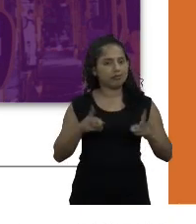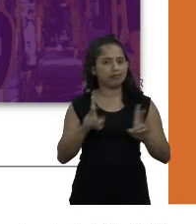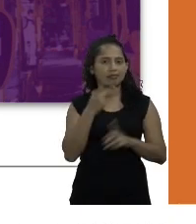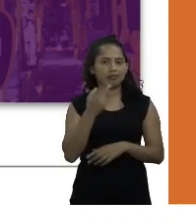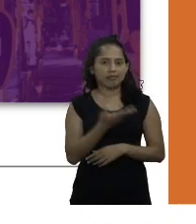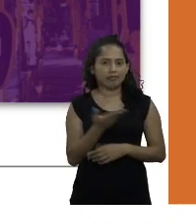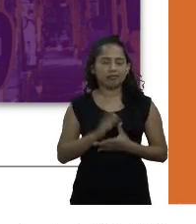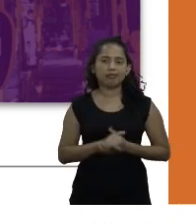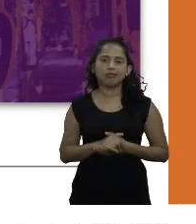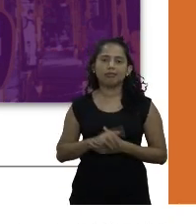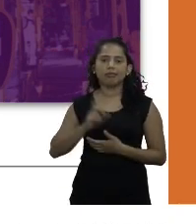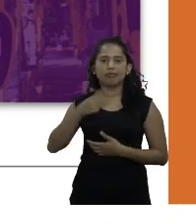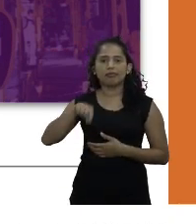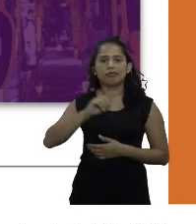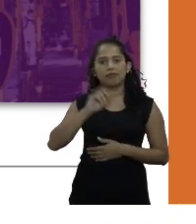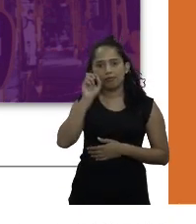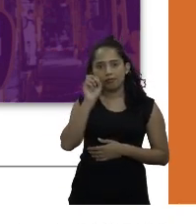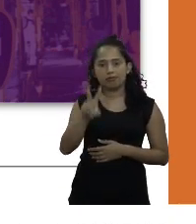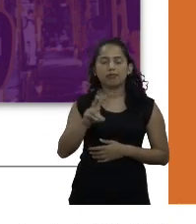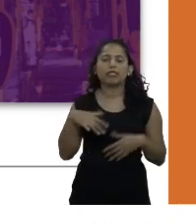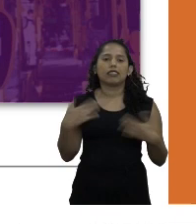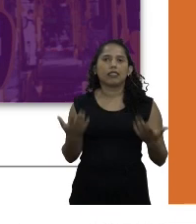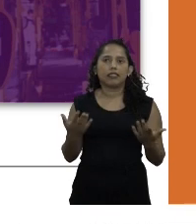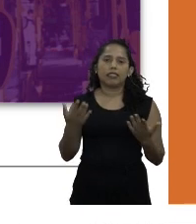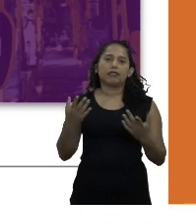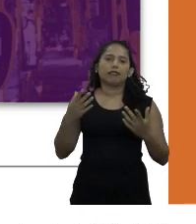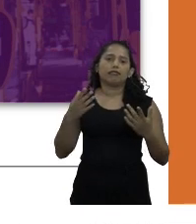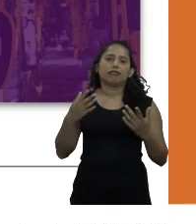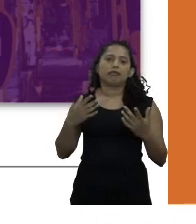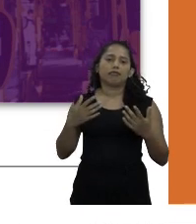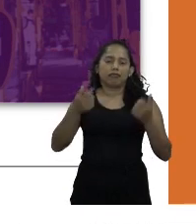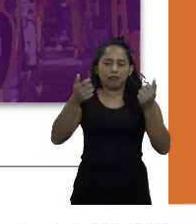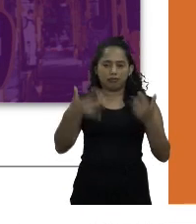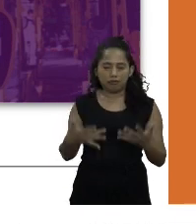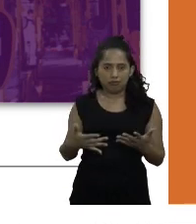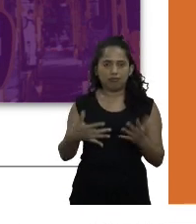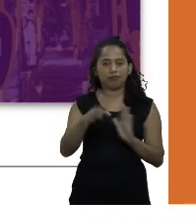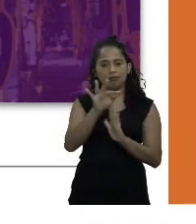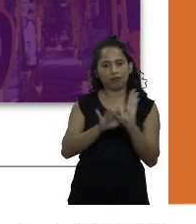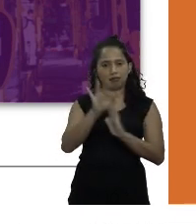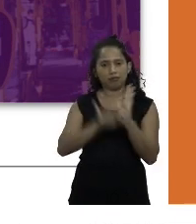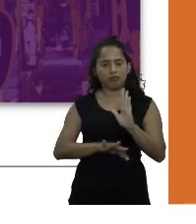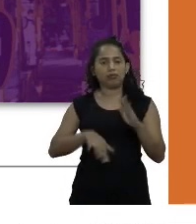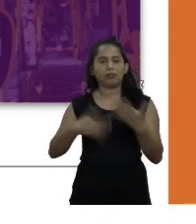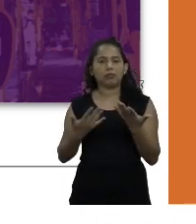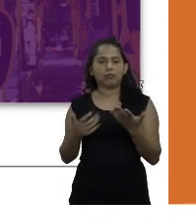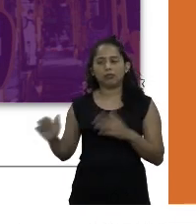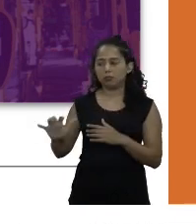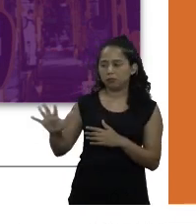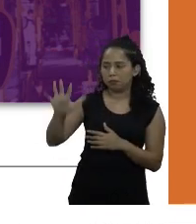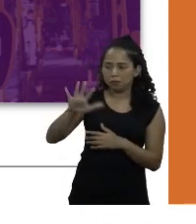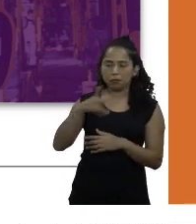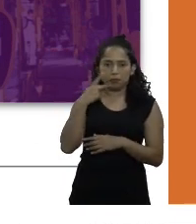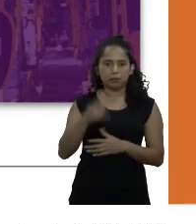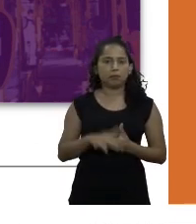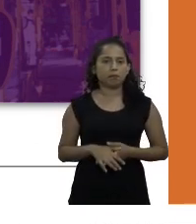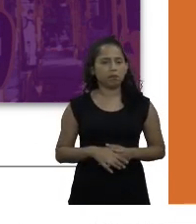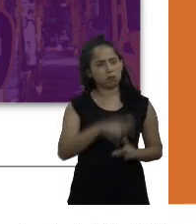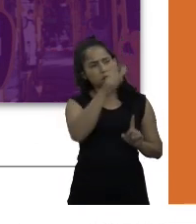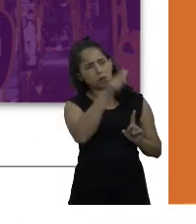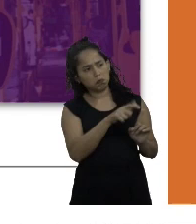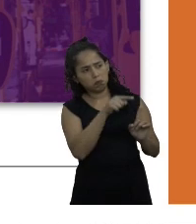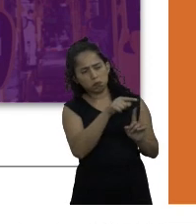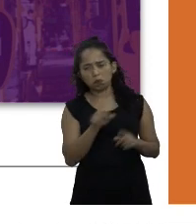quando a gente vê as matérias, quando a gente vê as situações que acontecem nas comunidades, e as pessoas sempre falam, fulano ou fulana